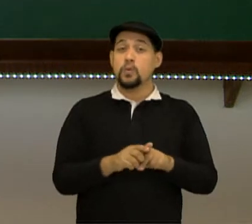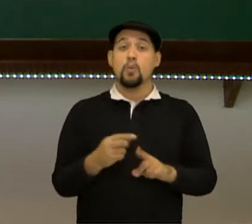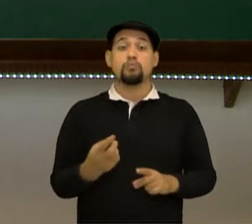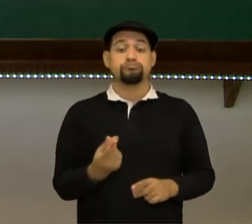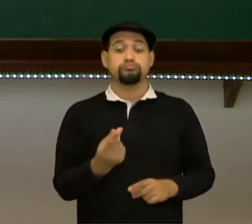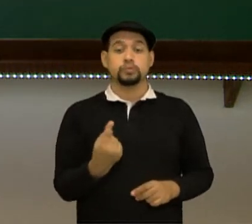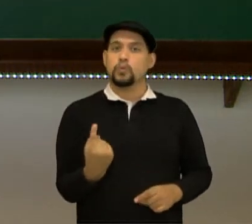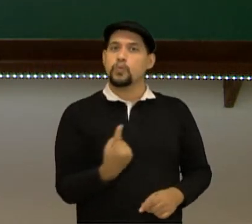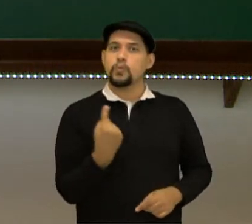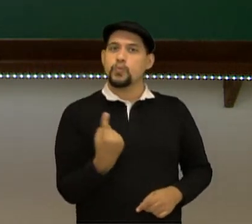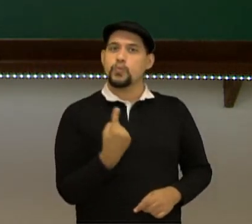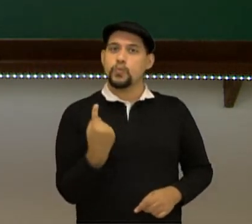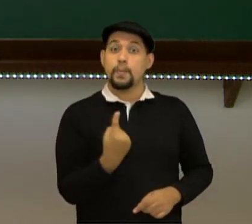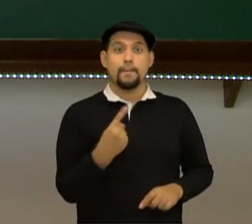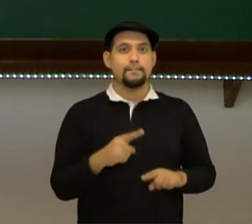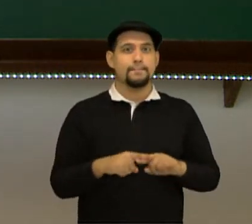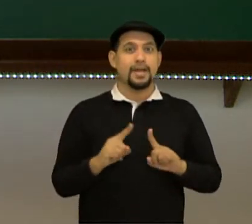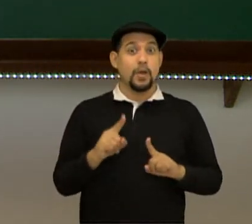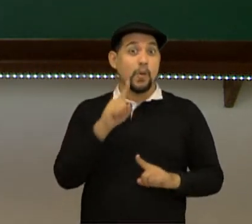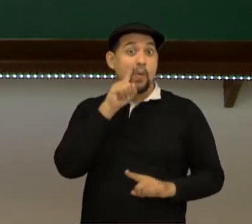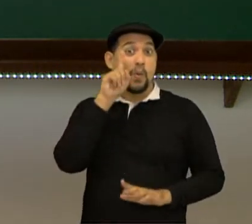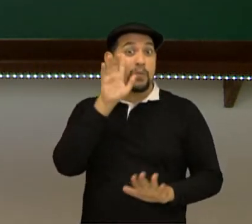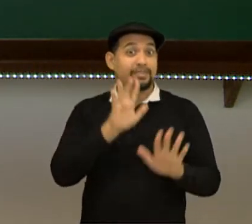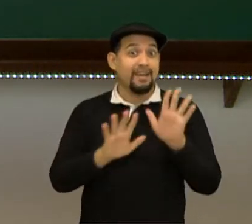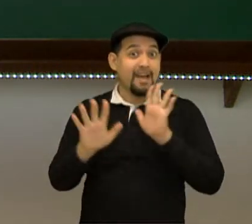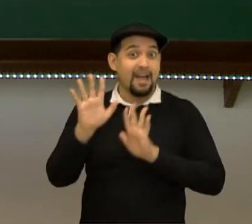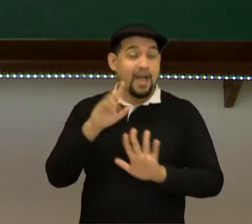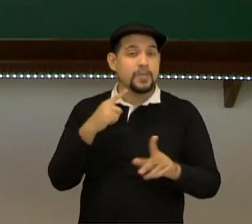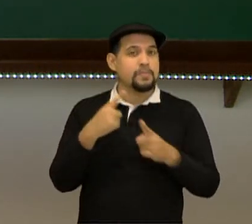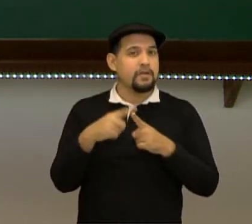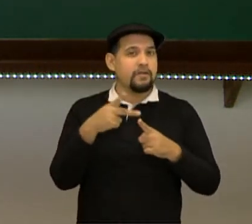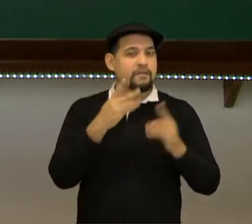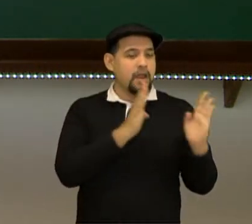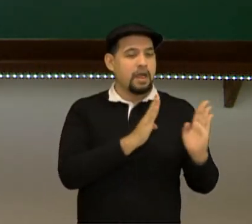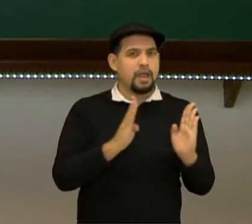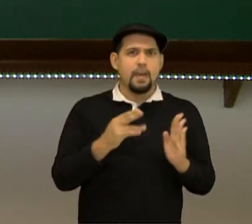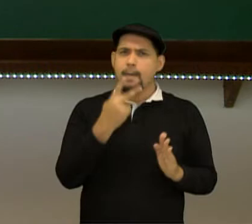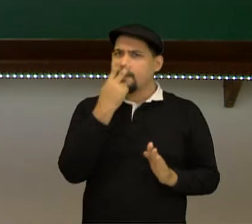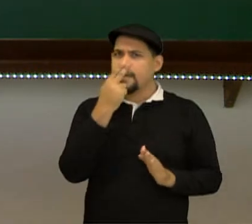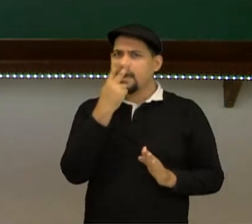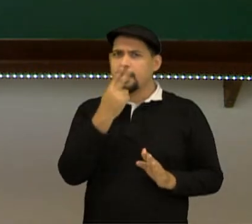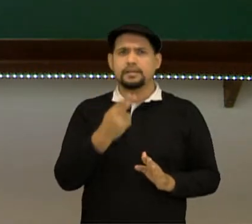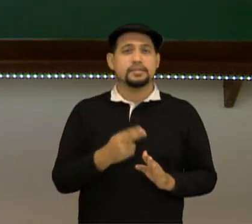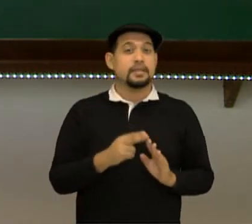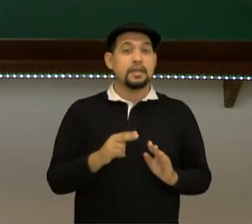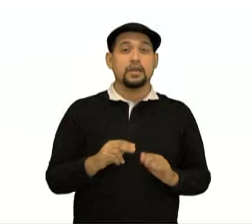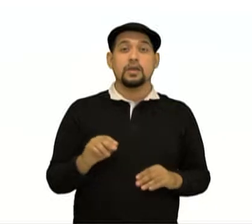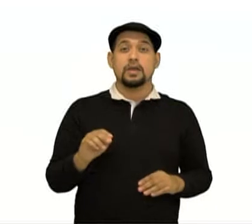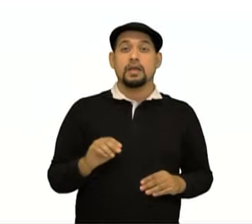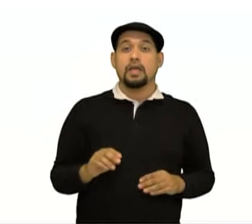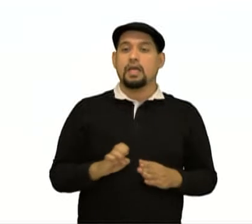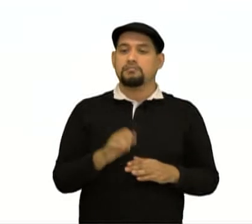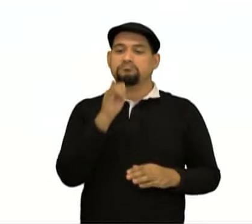moeda única e aí cuidado aluno porque quando falamos deste bloco da impressão que a União Europeia faz parte